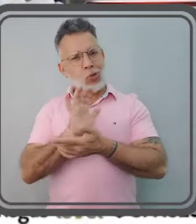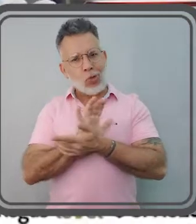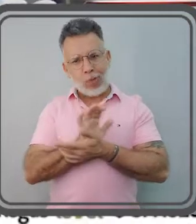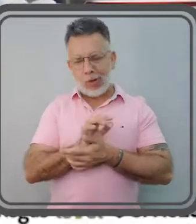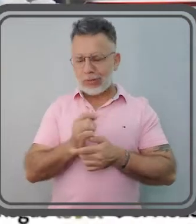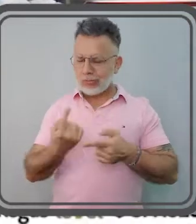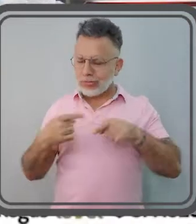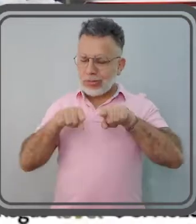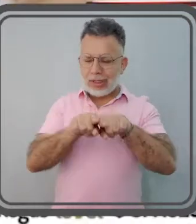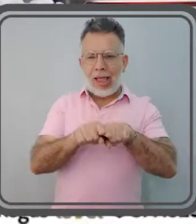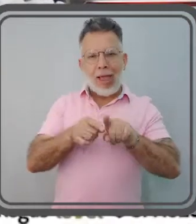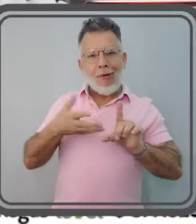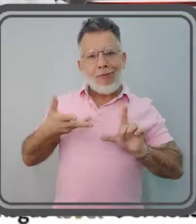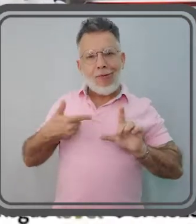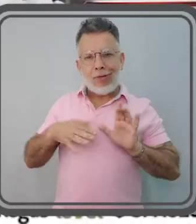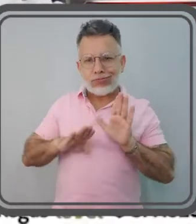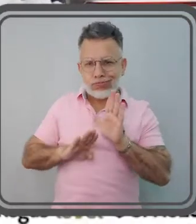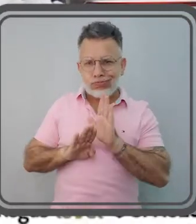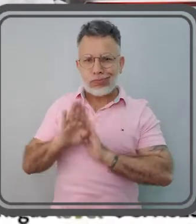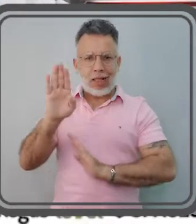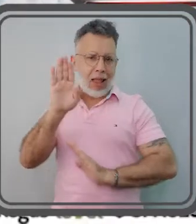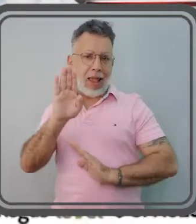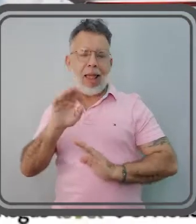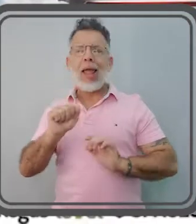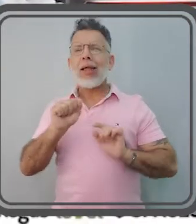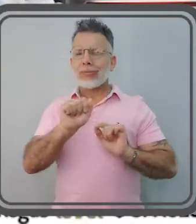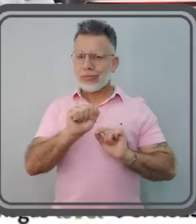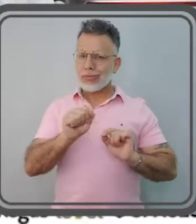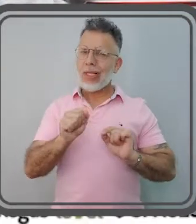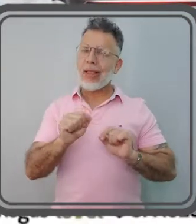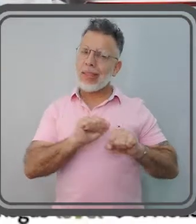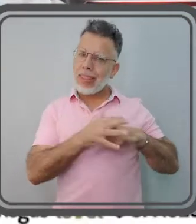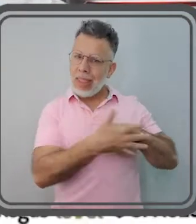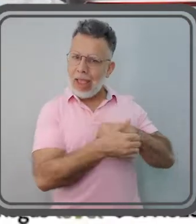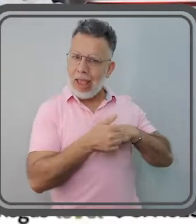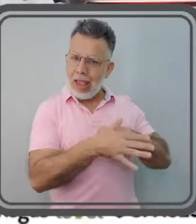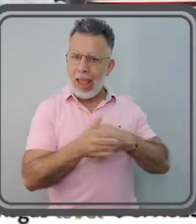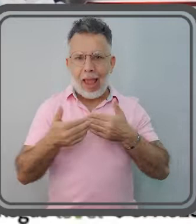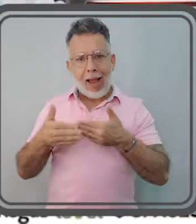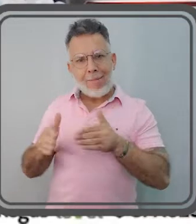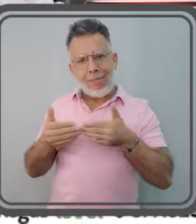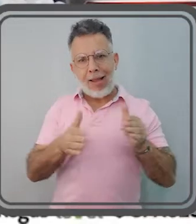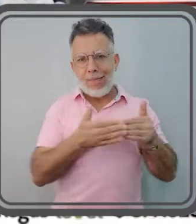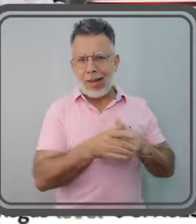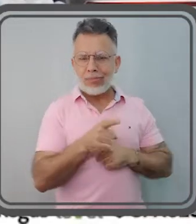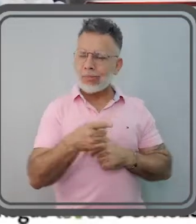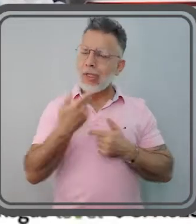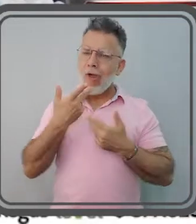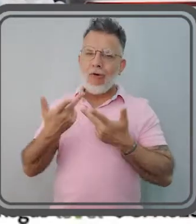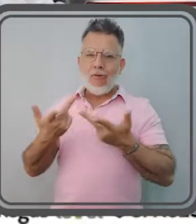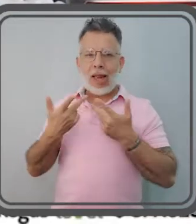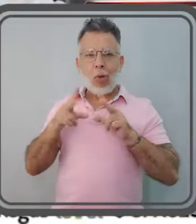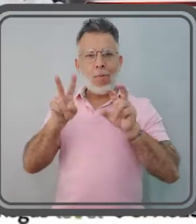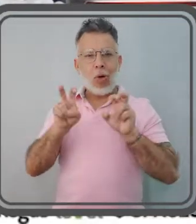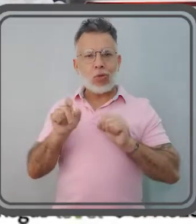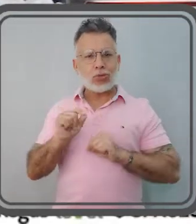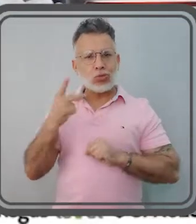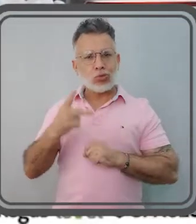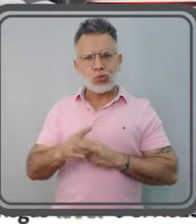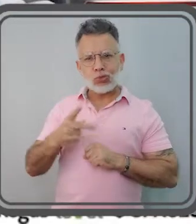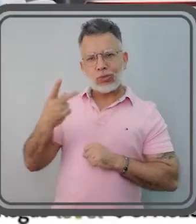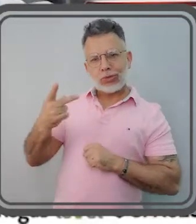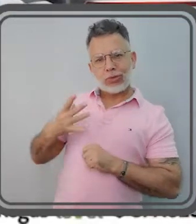de unidade. Conta um pouco do Lucas, da sua trajetória no franchising, como que surgiu essa ideia de montar uma rede